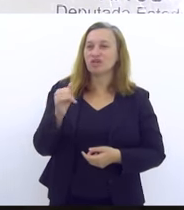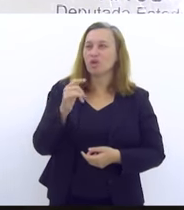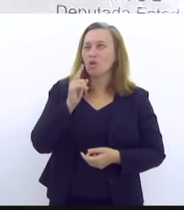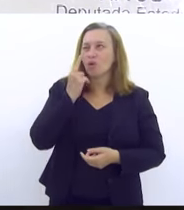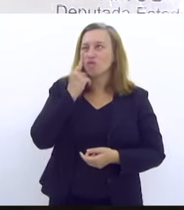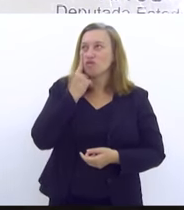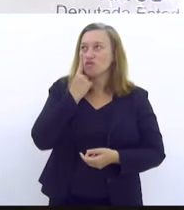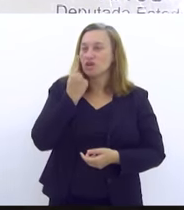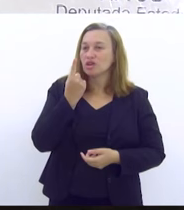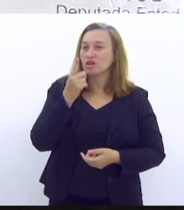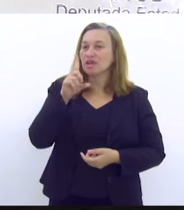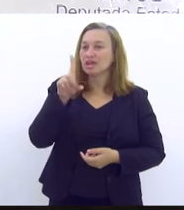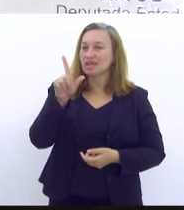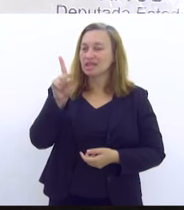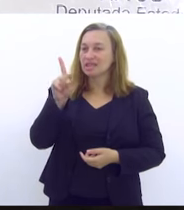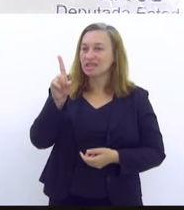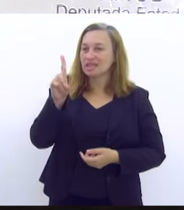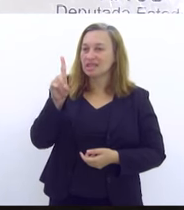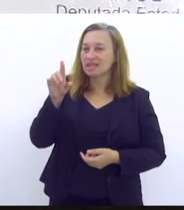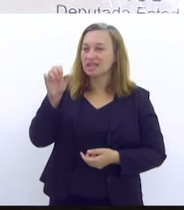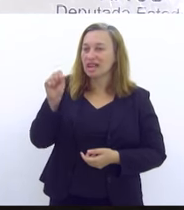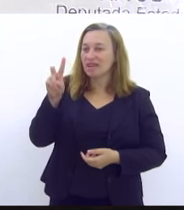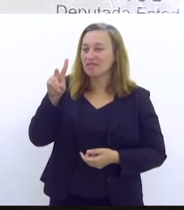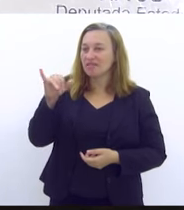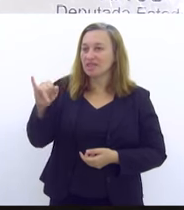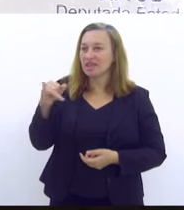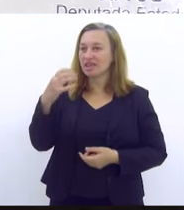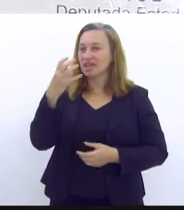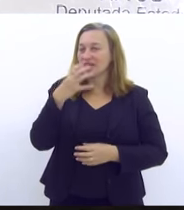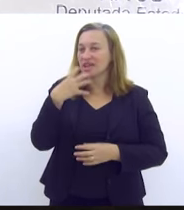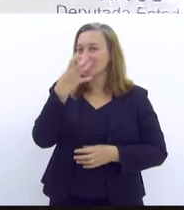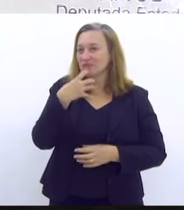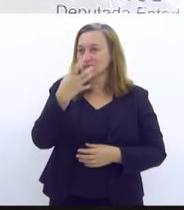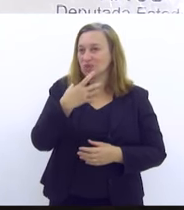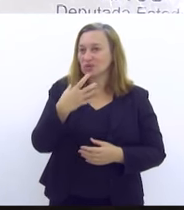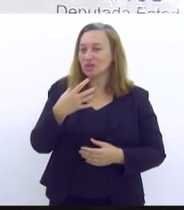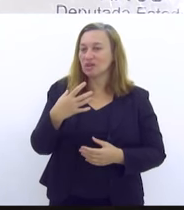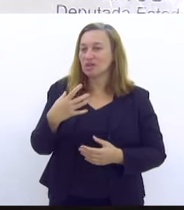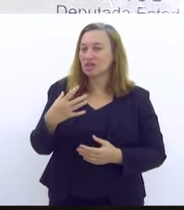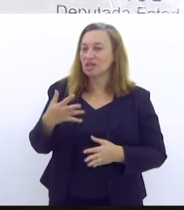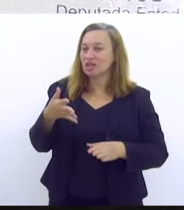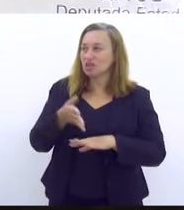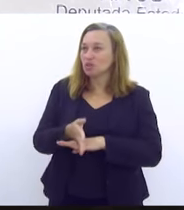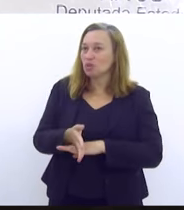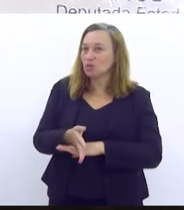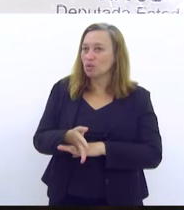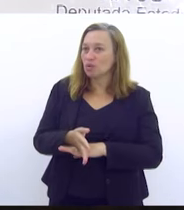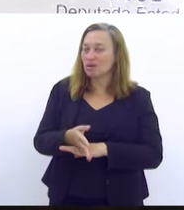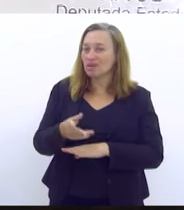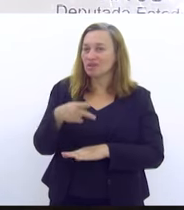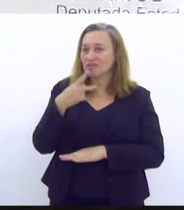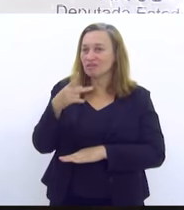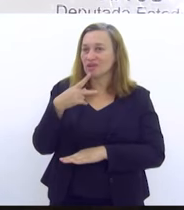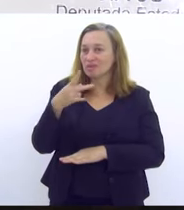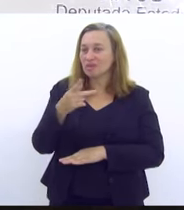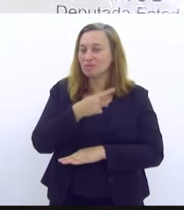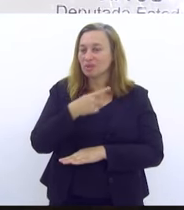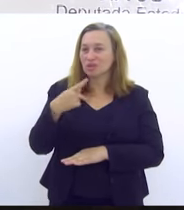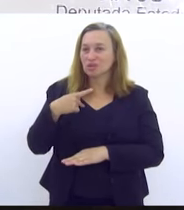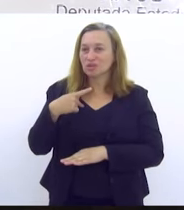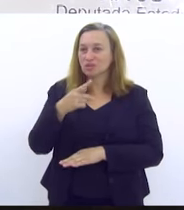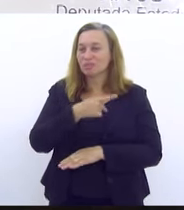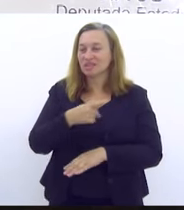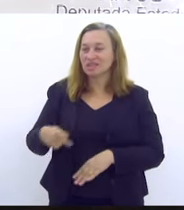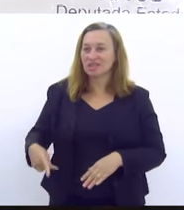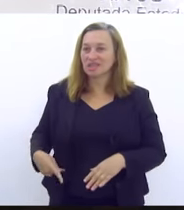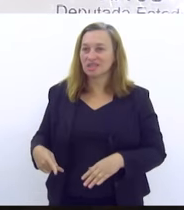engano, o Davi que cantou um hino. Ele chegou, bispo e pastores. e falou para o pastor presidente da